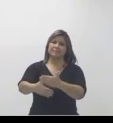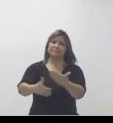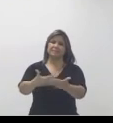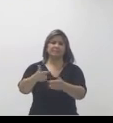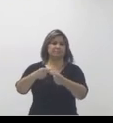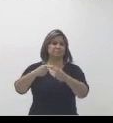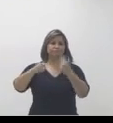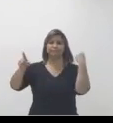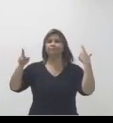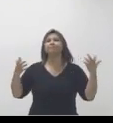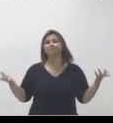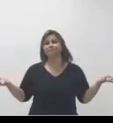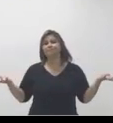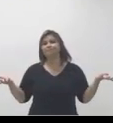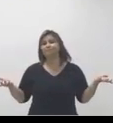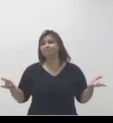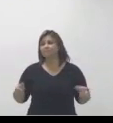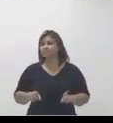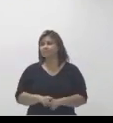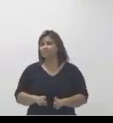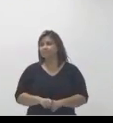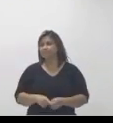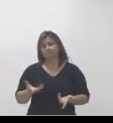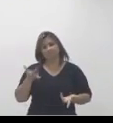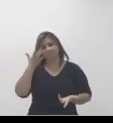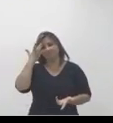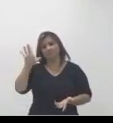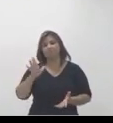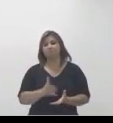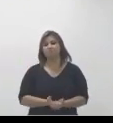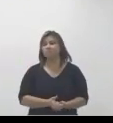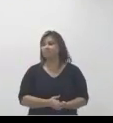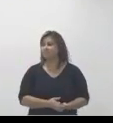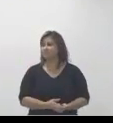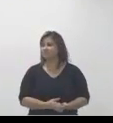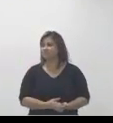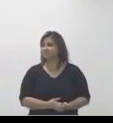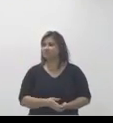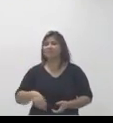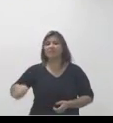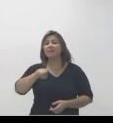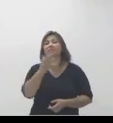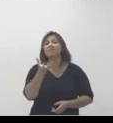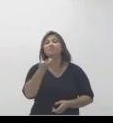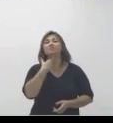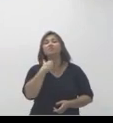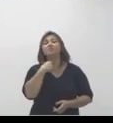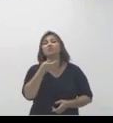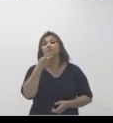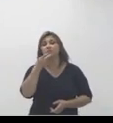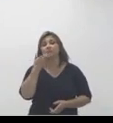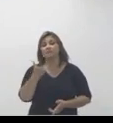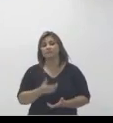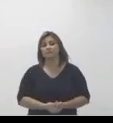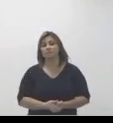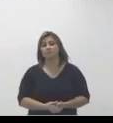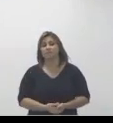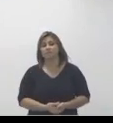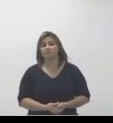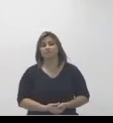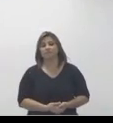divergente né então eu queria passar aqui a palavra pra lucy e